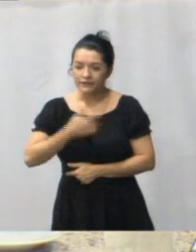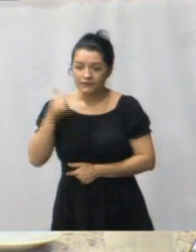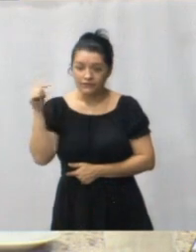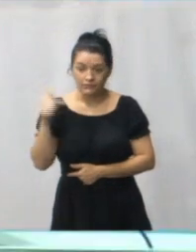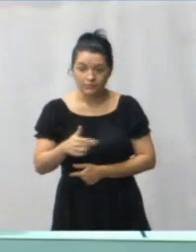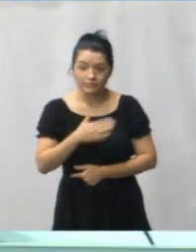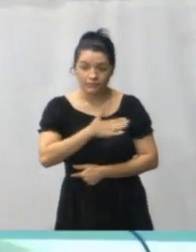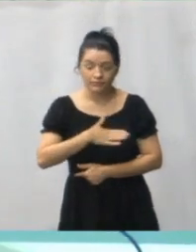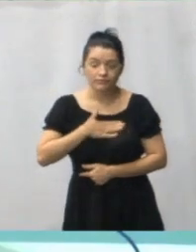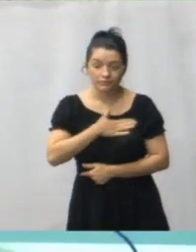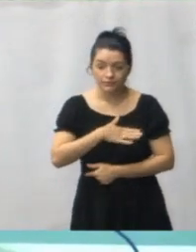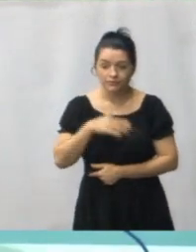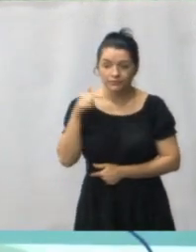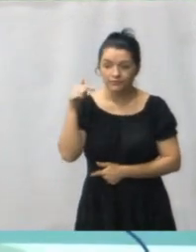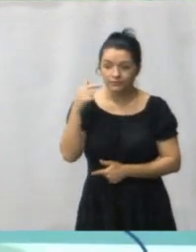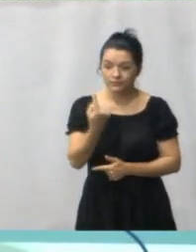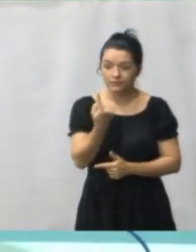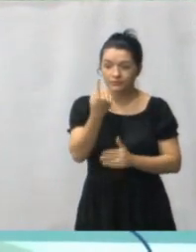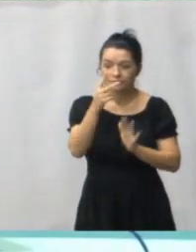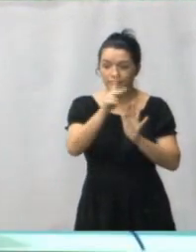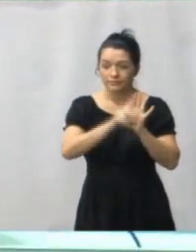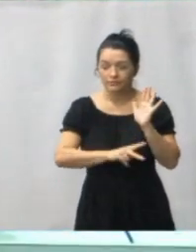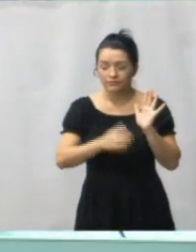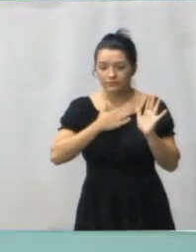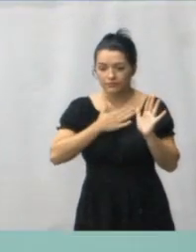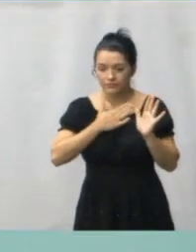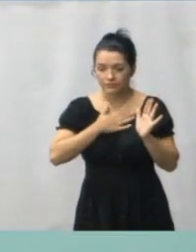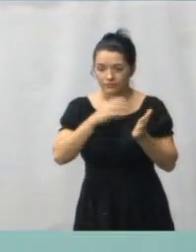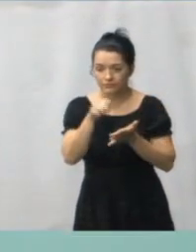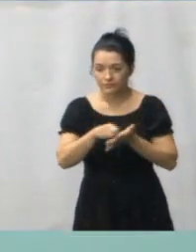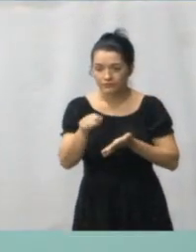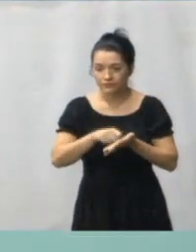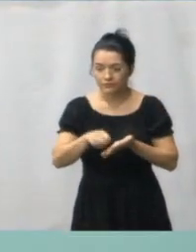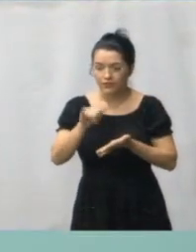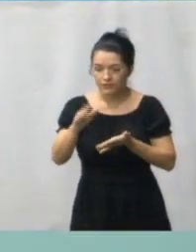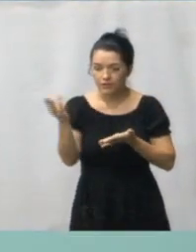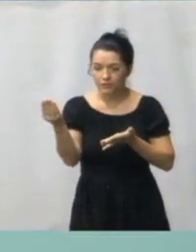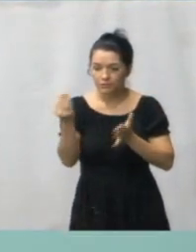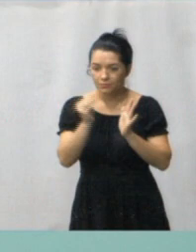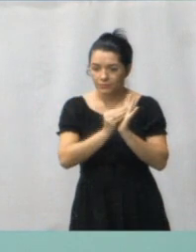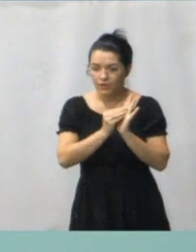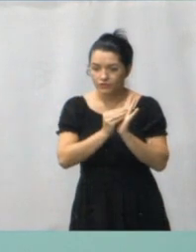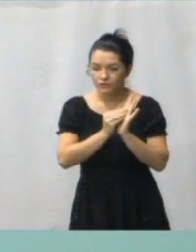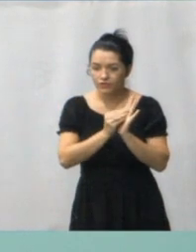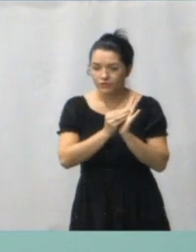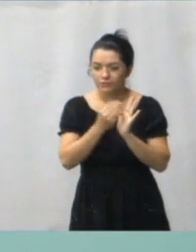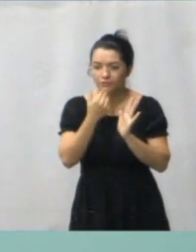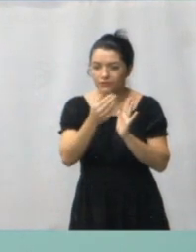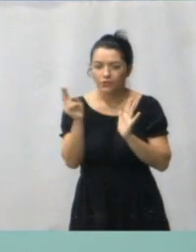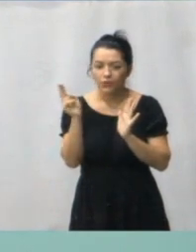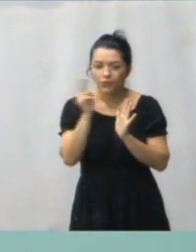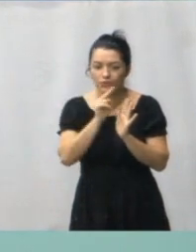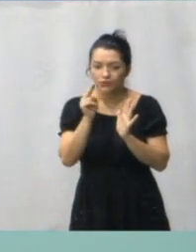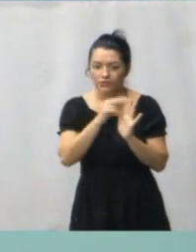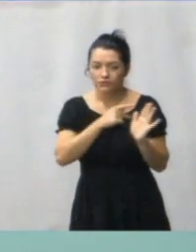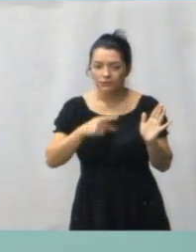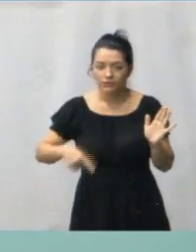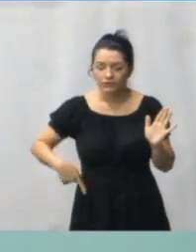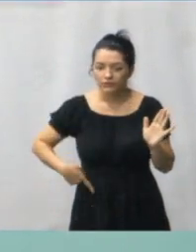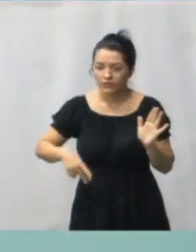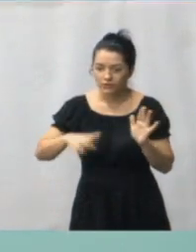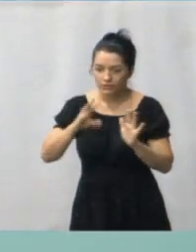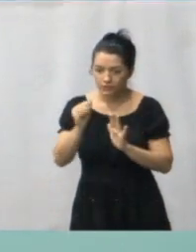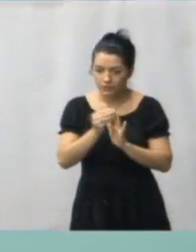projeto da minha autoria, se ele pudesse usar a urgência do prefeito e votasse ele na urgência também, o prefeito